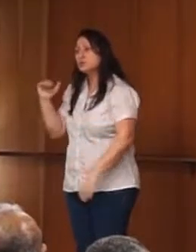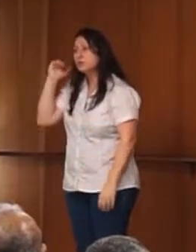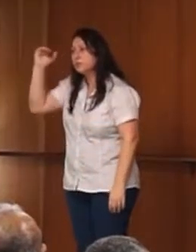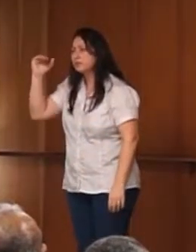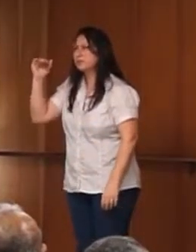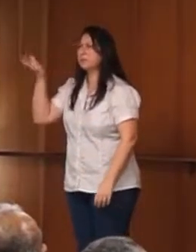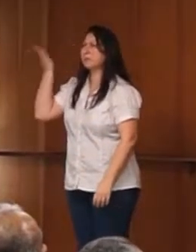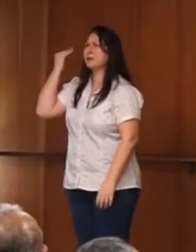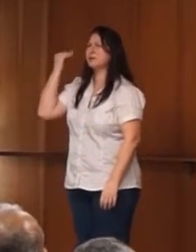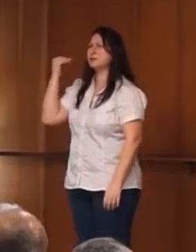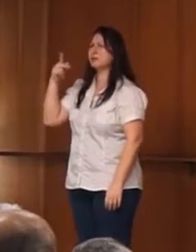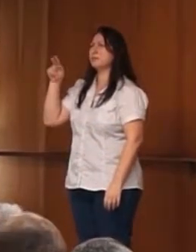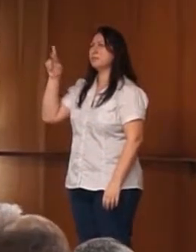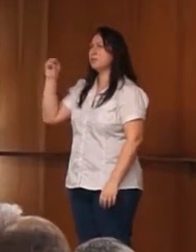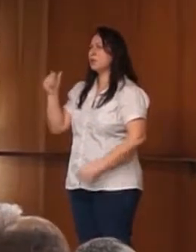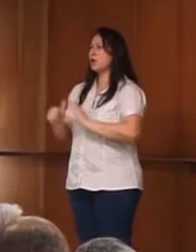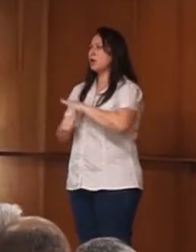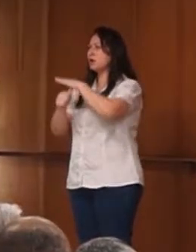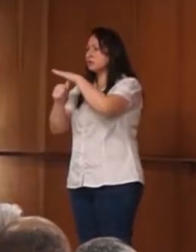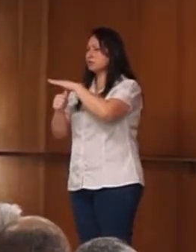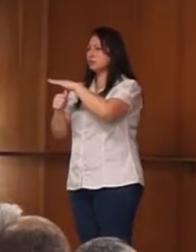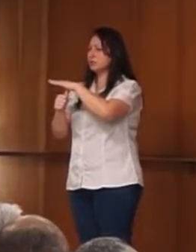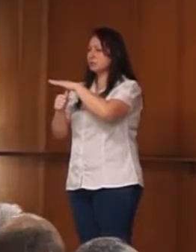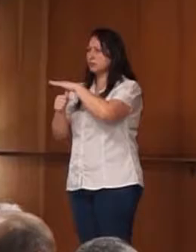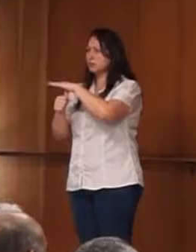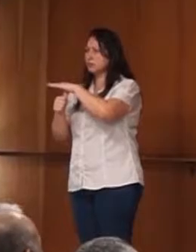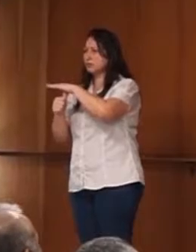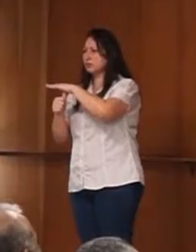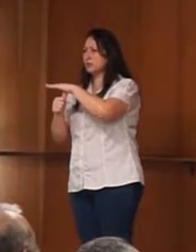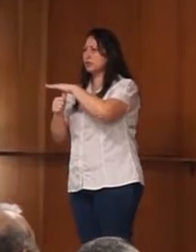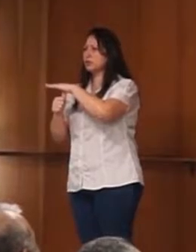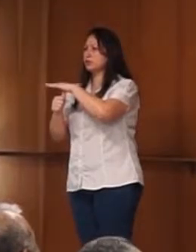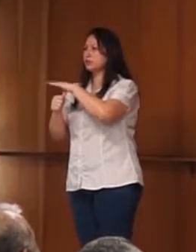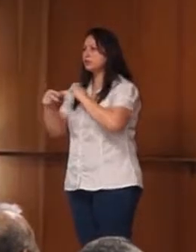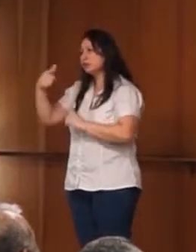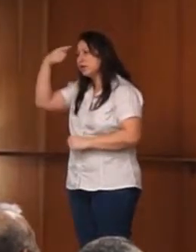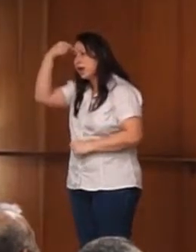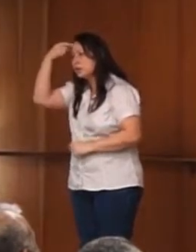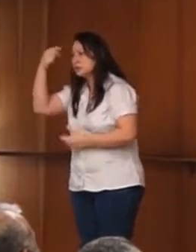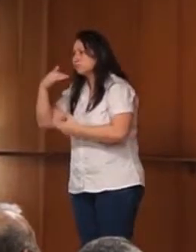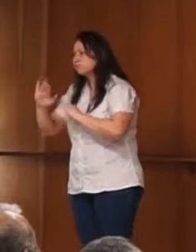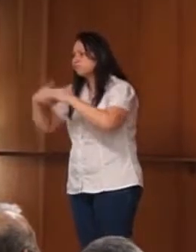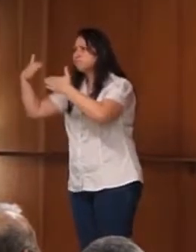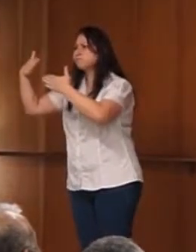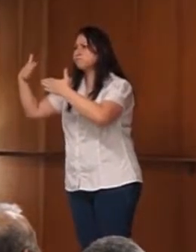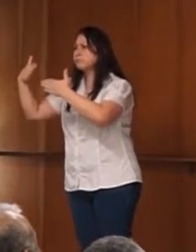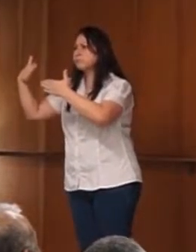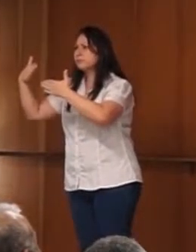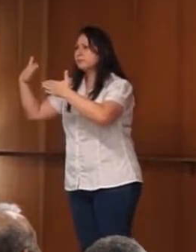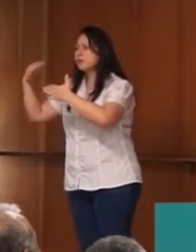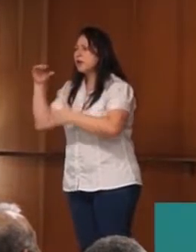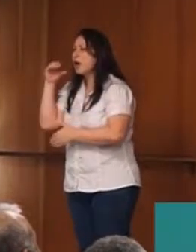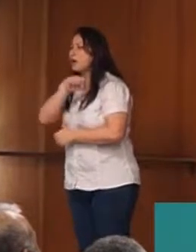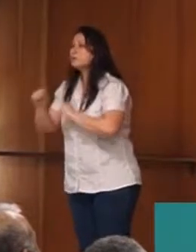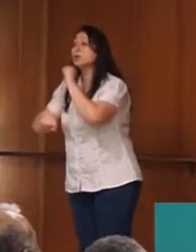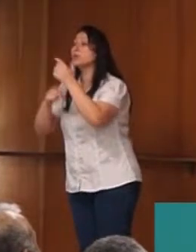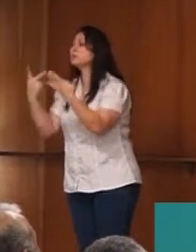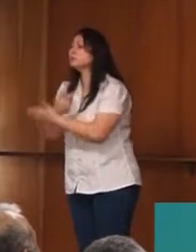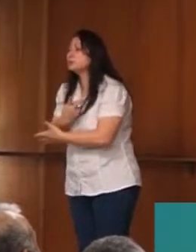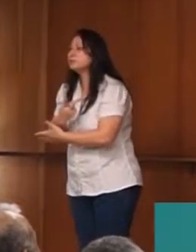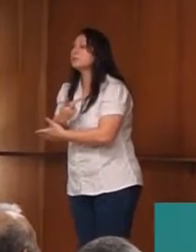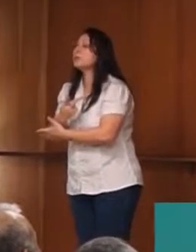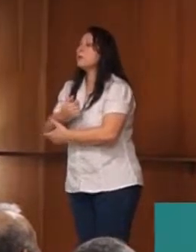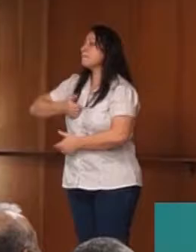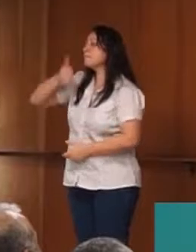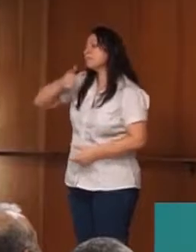pró-reitor de graduação. Era pró-reitor de graduação e rapidamente tivemos a nossa